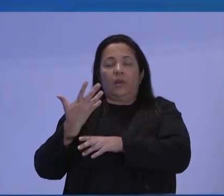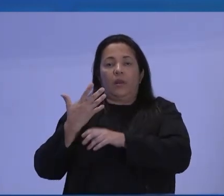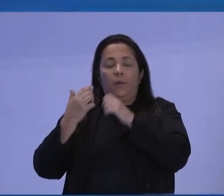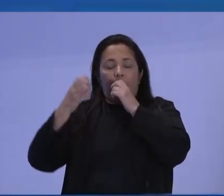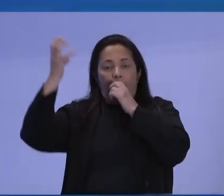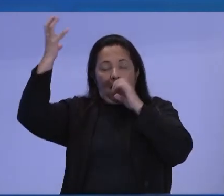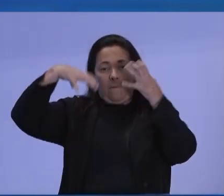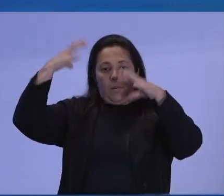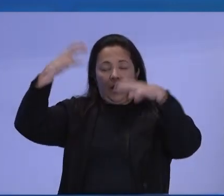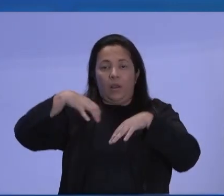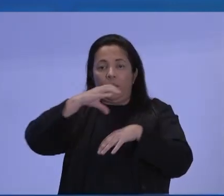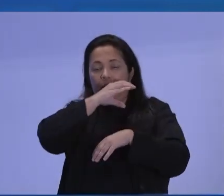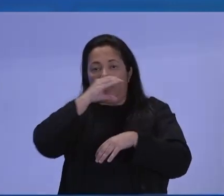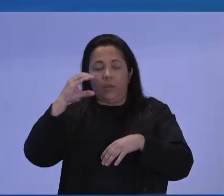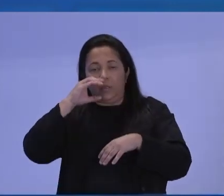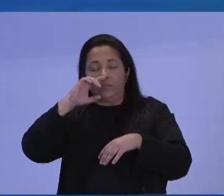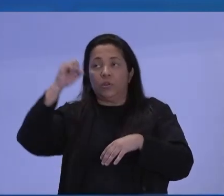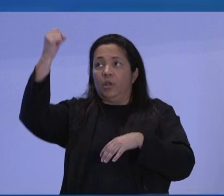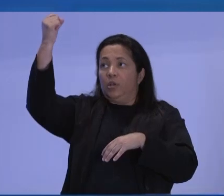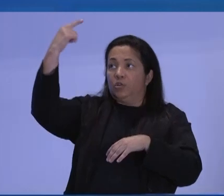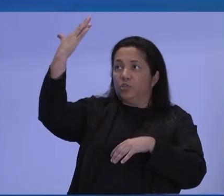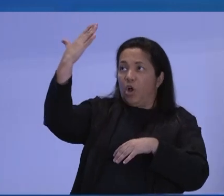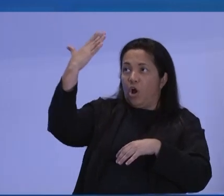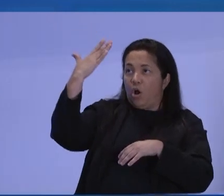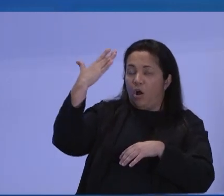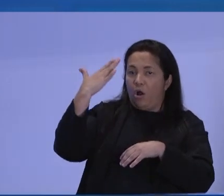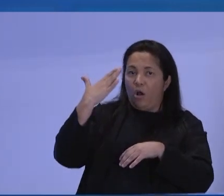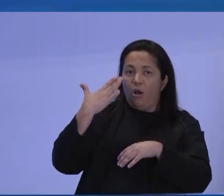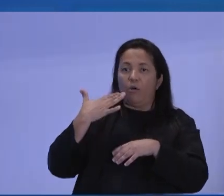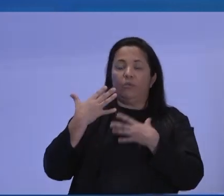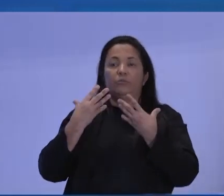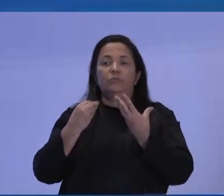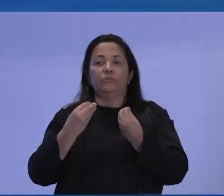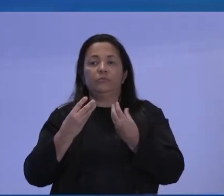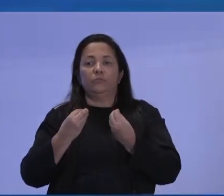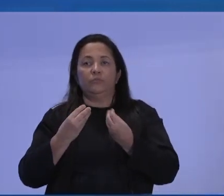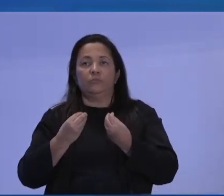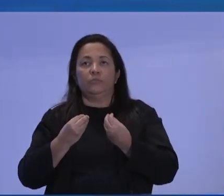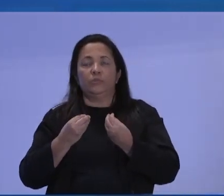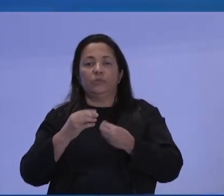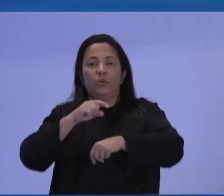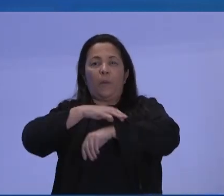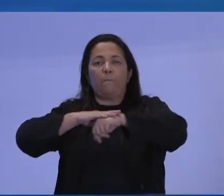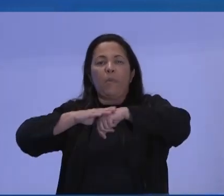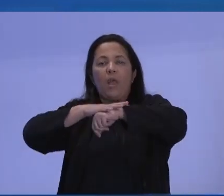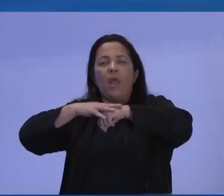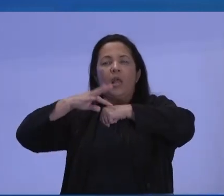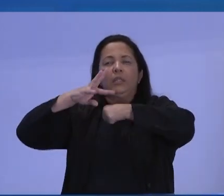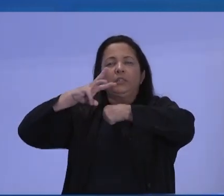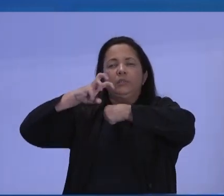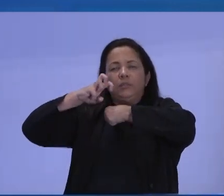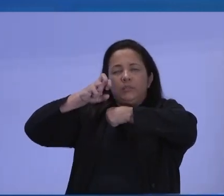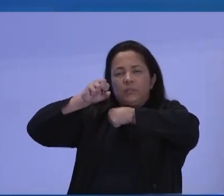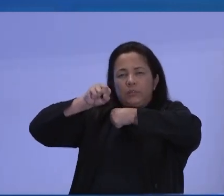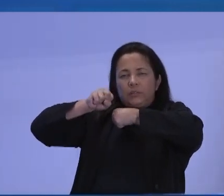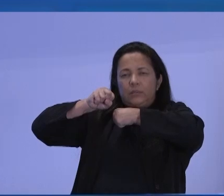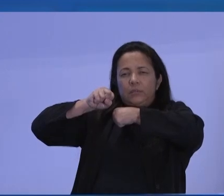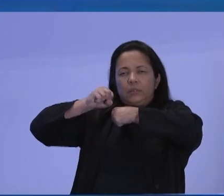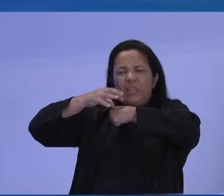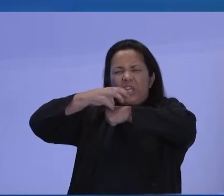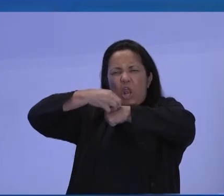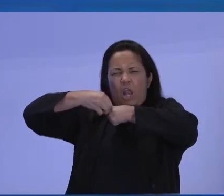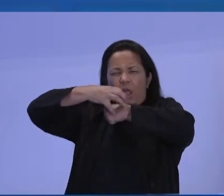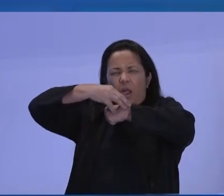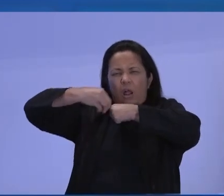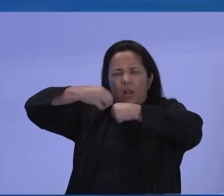a exposição solar sem proteção. Evolui com ressecamento da pele, uma